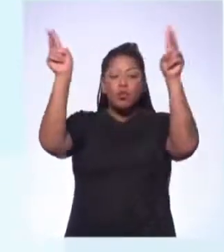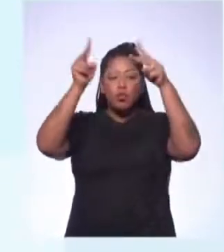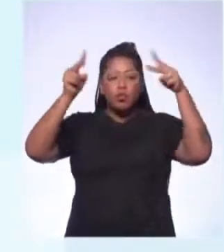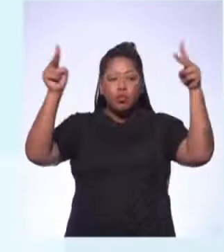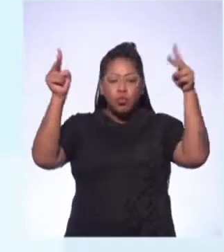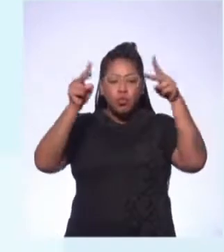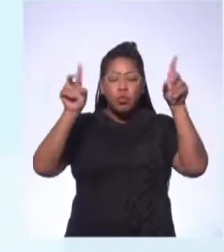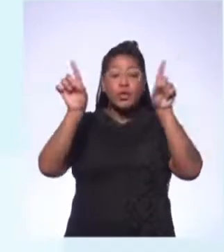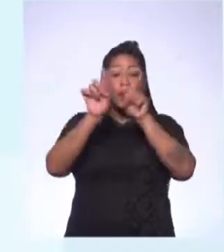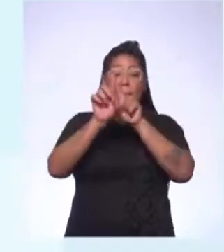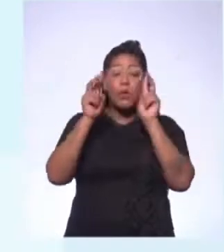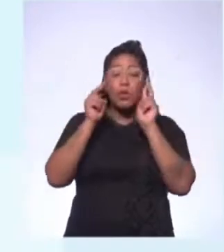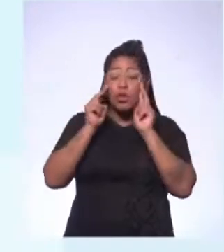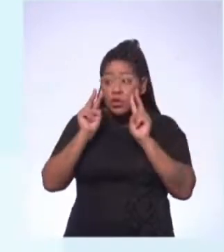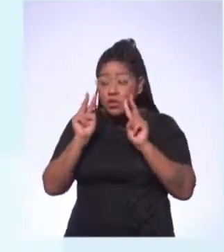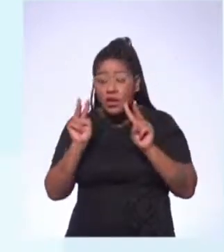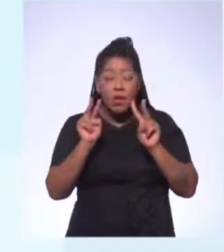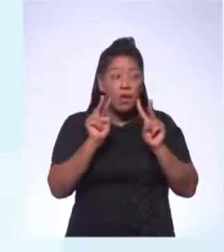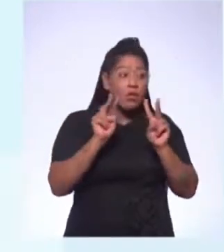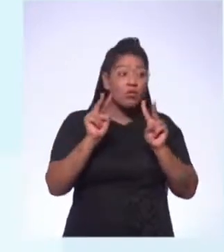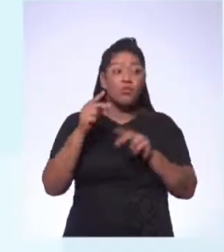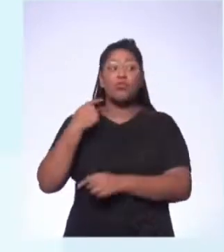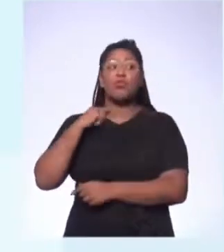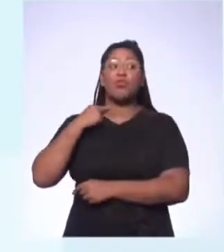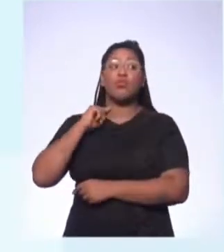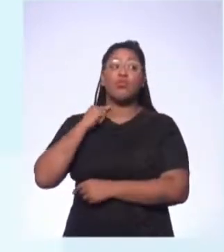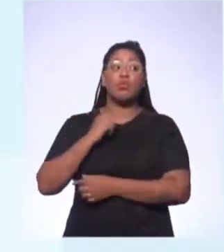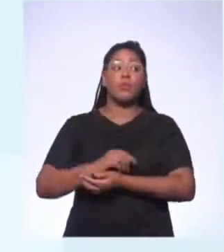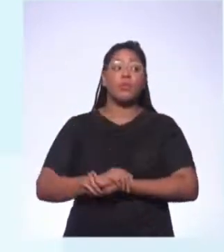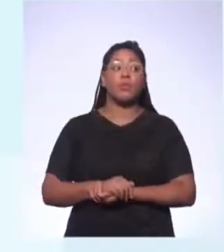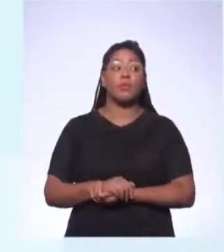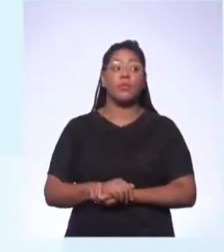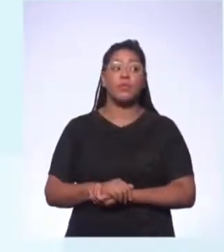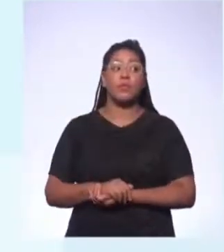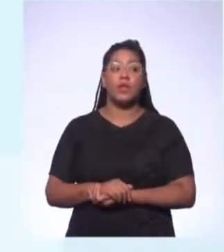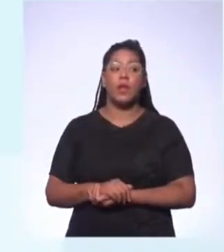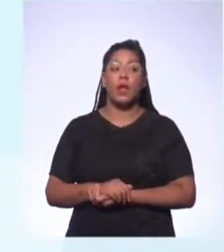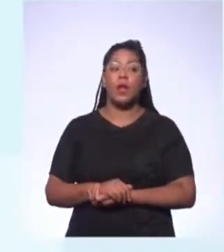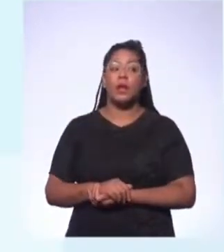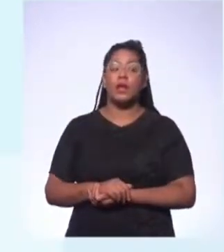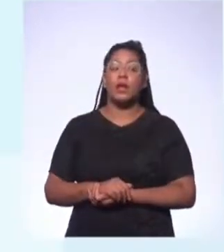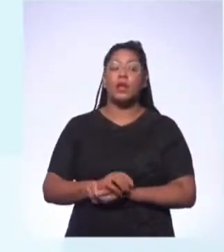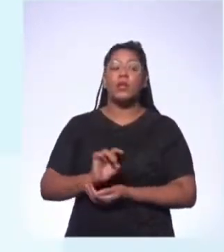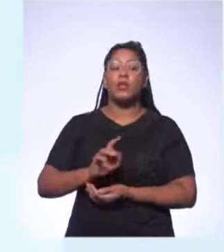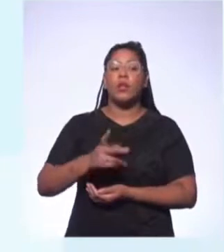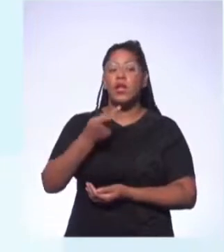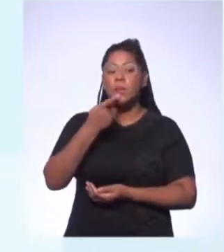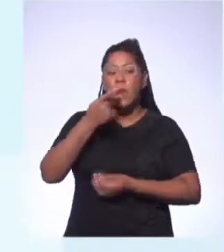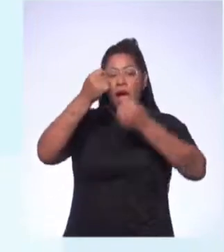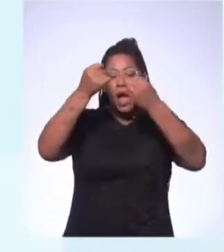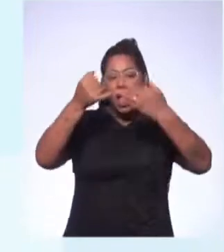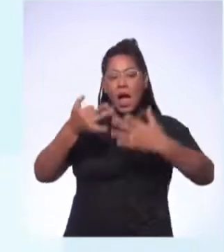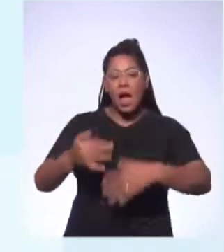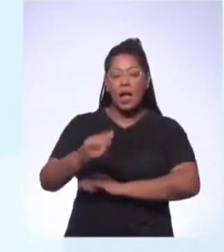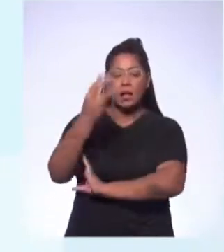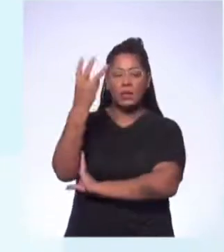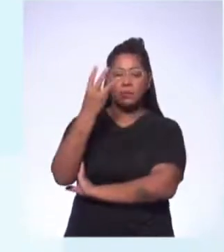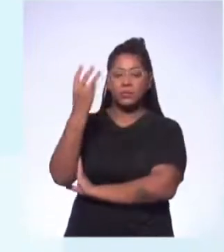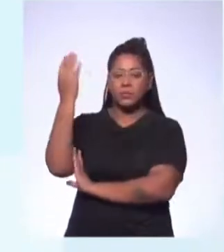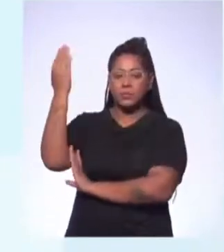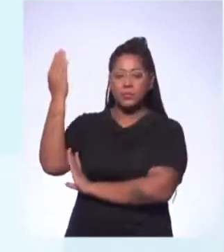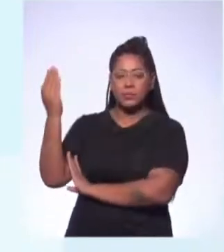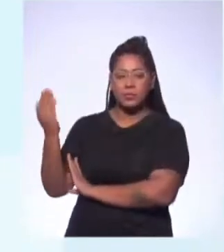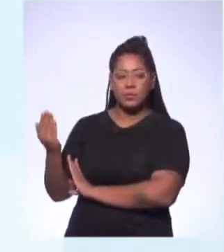também a poluição visual. Mas nós vamos falar hoje sobre essas três, a atmosférica, a poluição